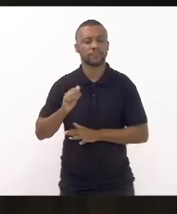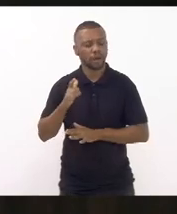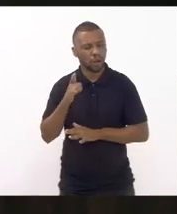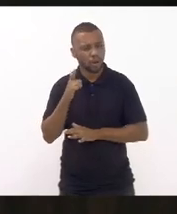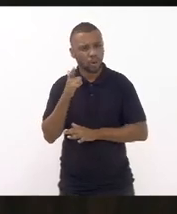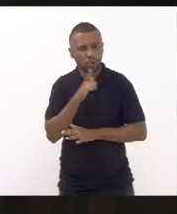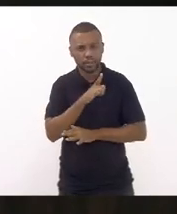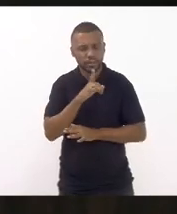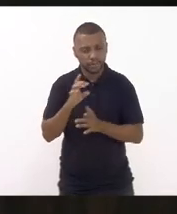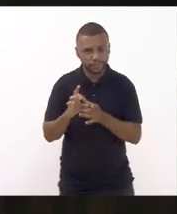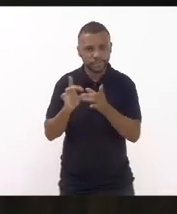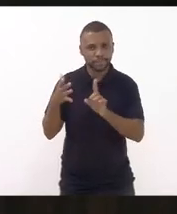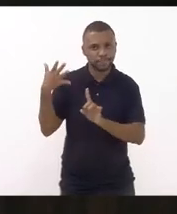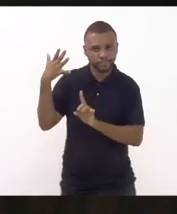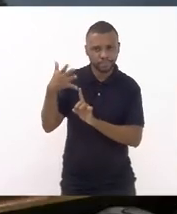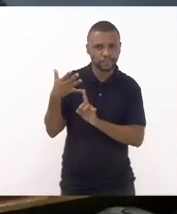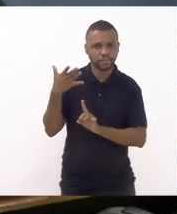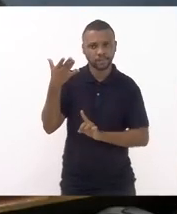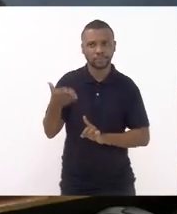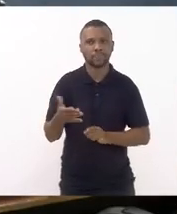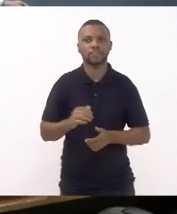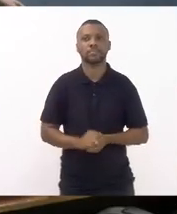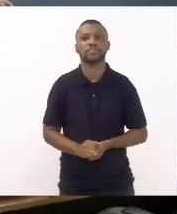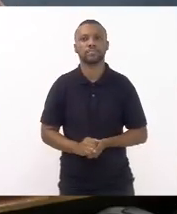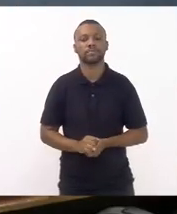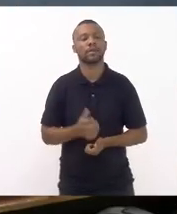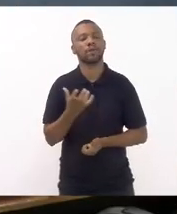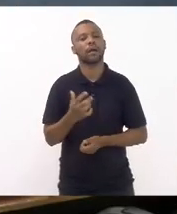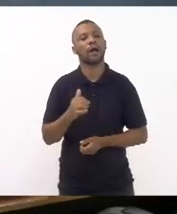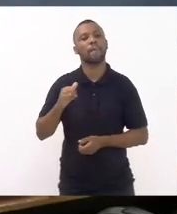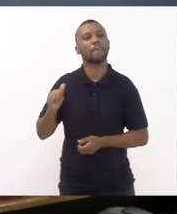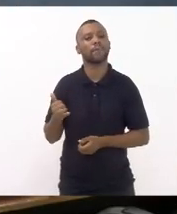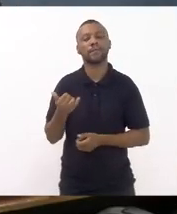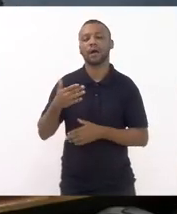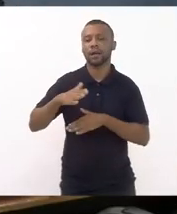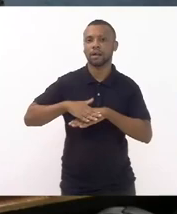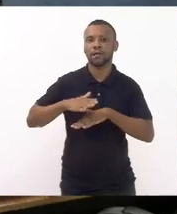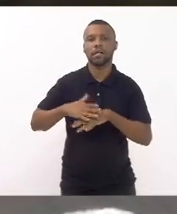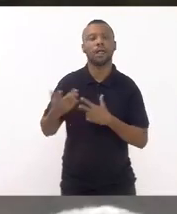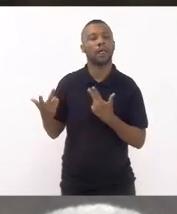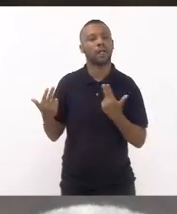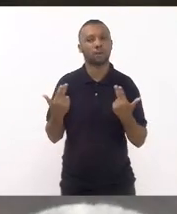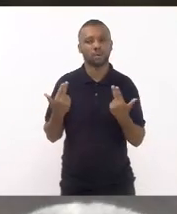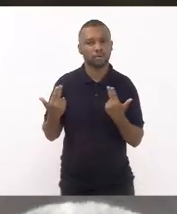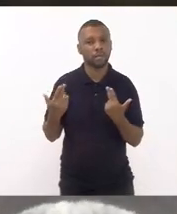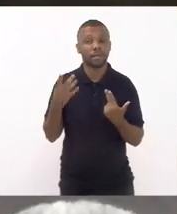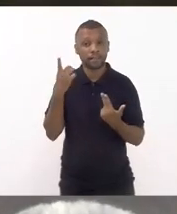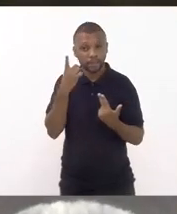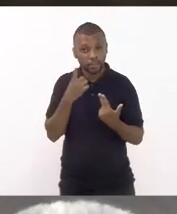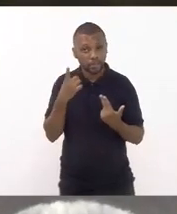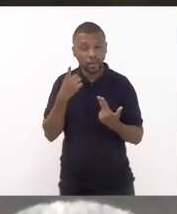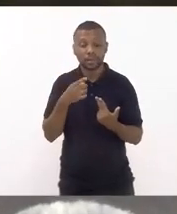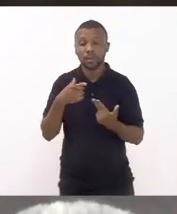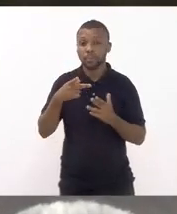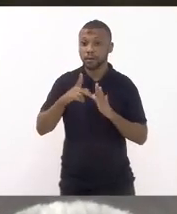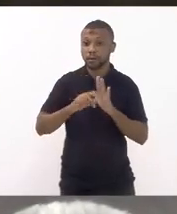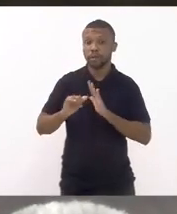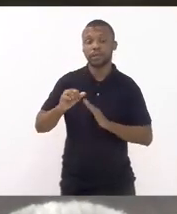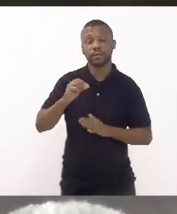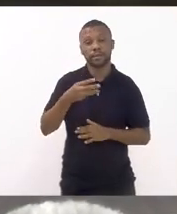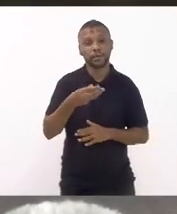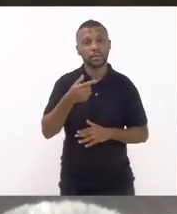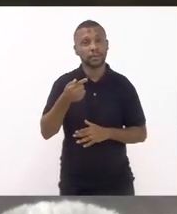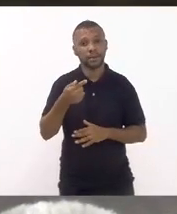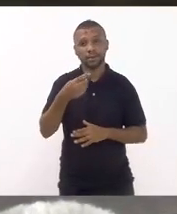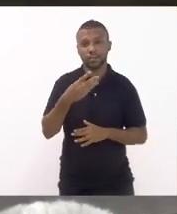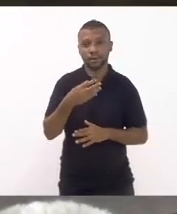concedo a palavra a Vossa Excelência. Para já aproveitar que a autora, mesmo caso, deputada Adriana, o projeto de lei 3746,